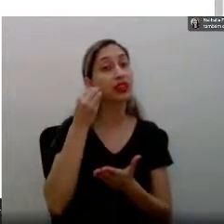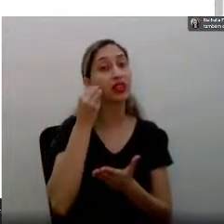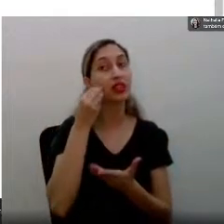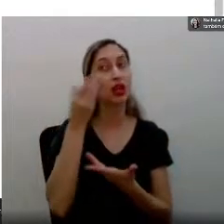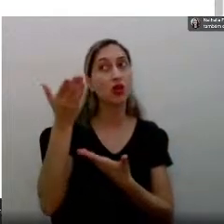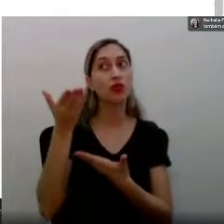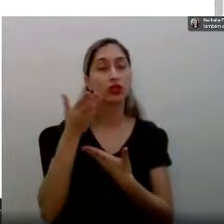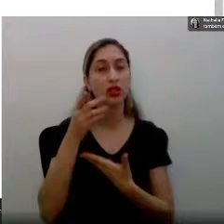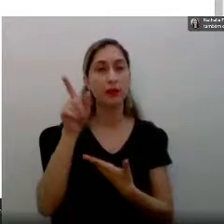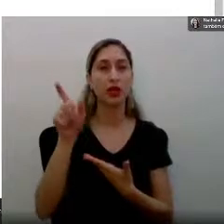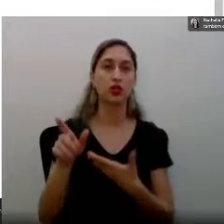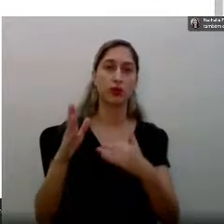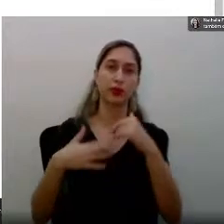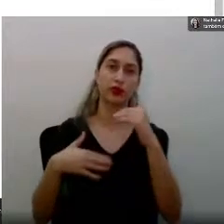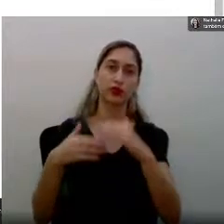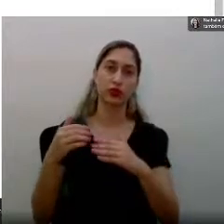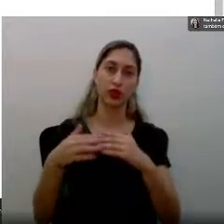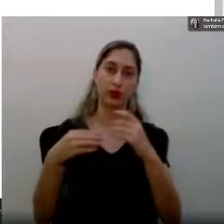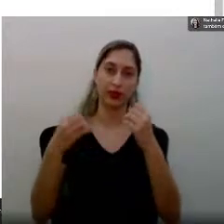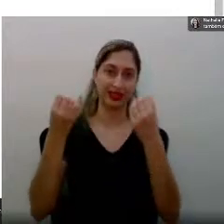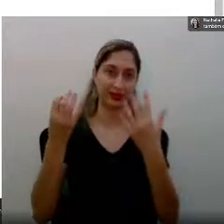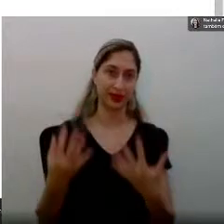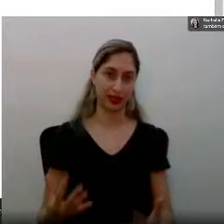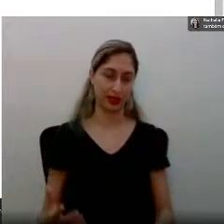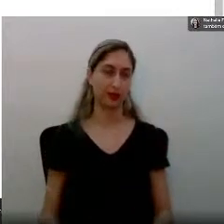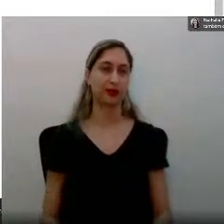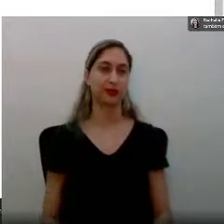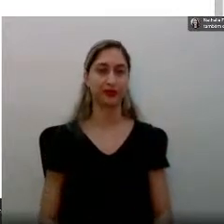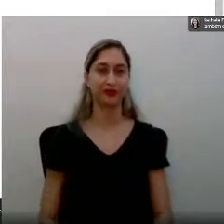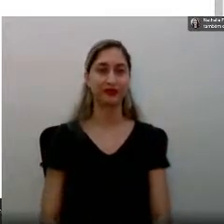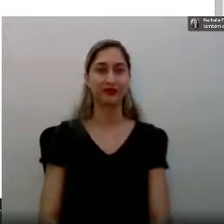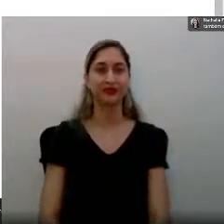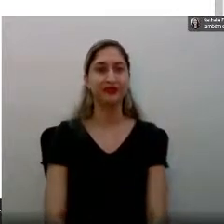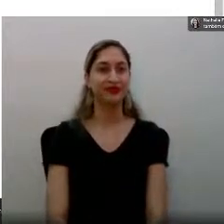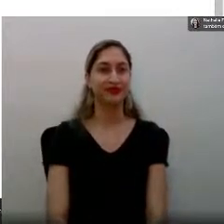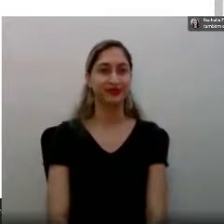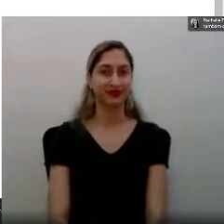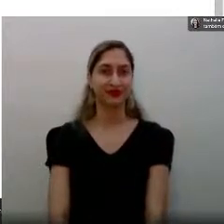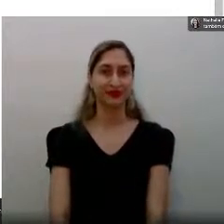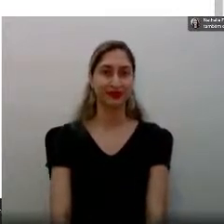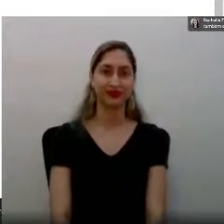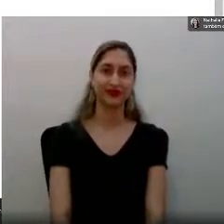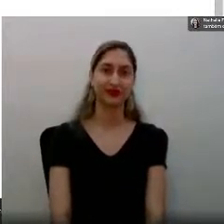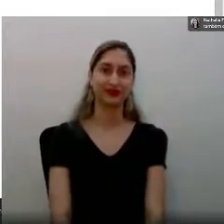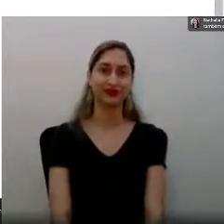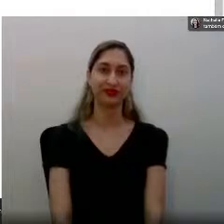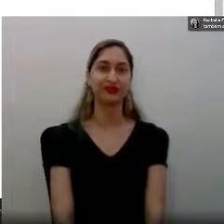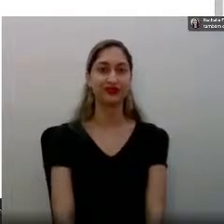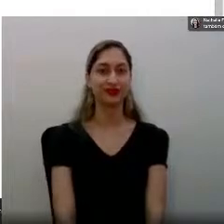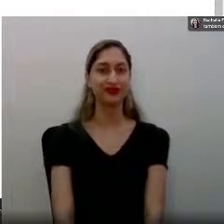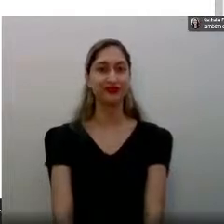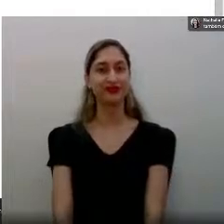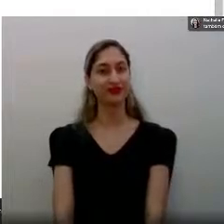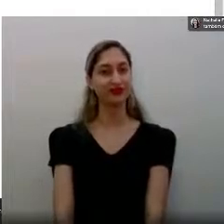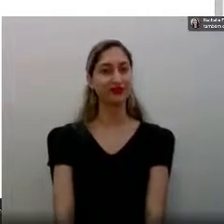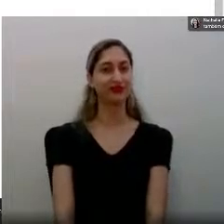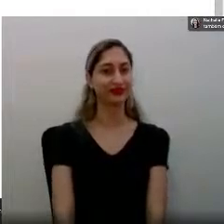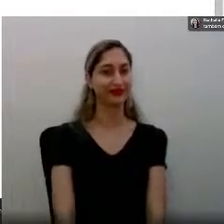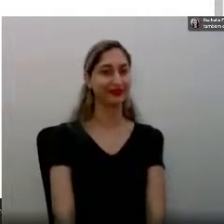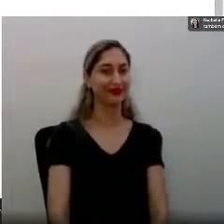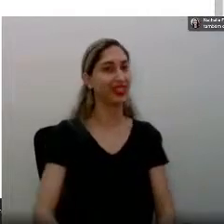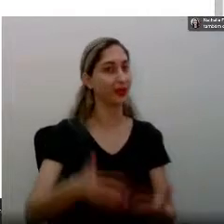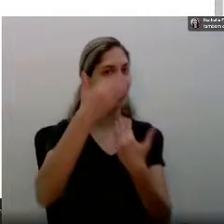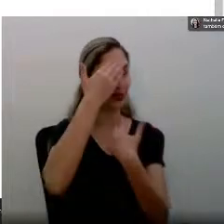de um desses grupos tá bom gente é isso tá é muito obrigado